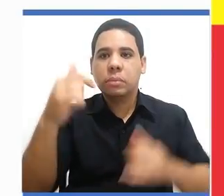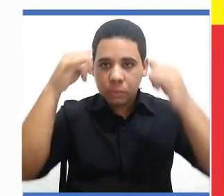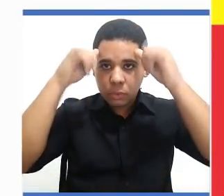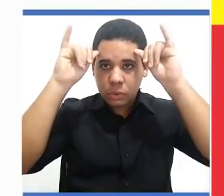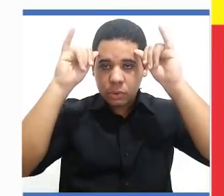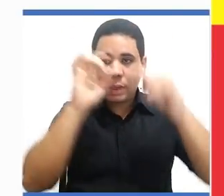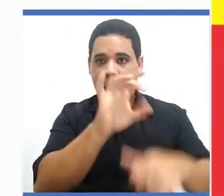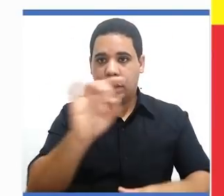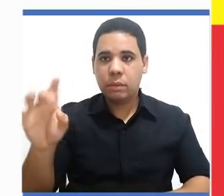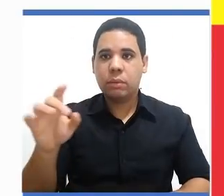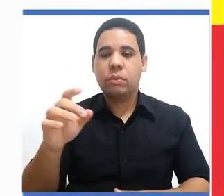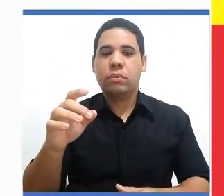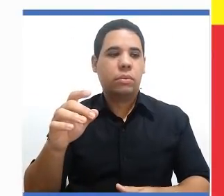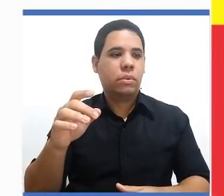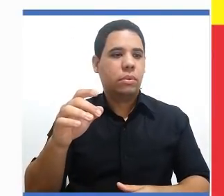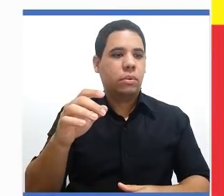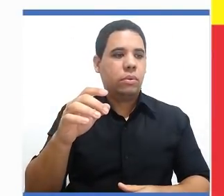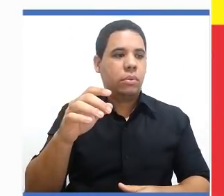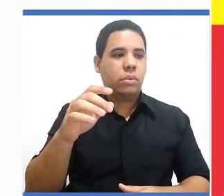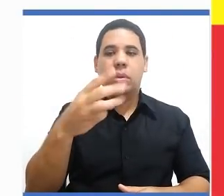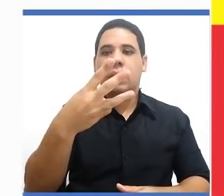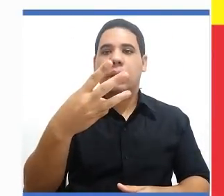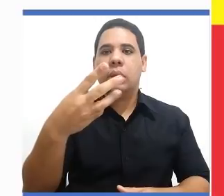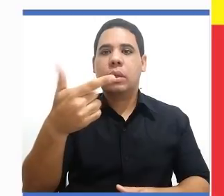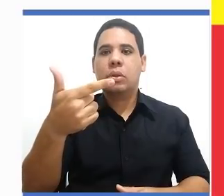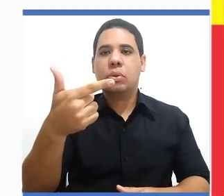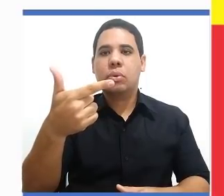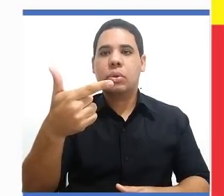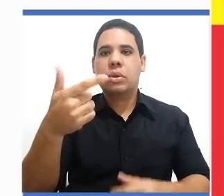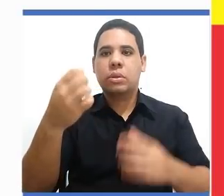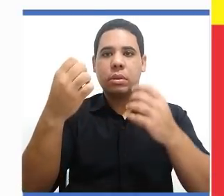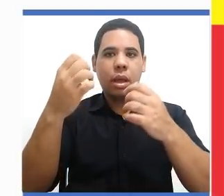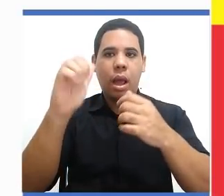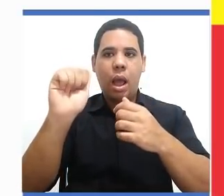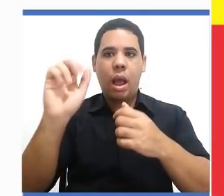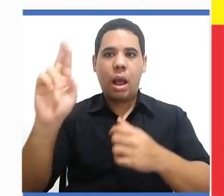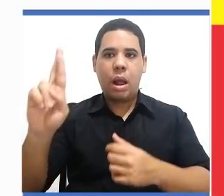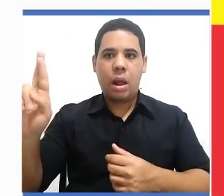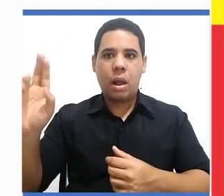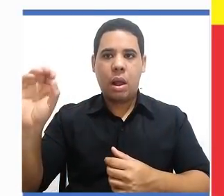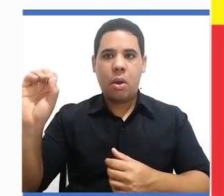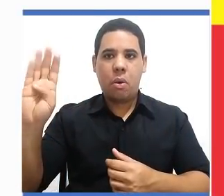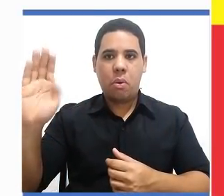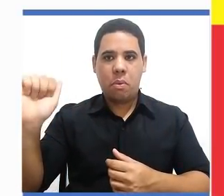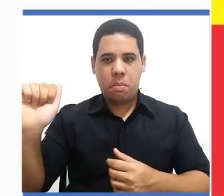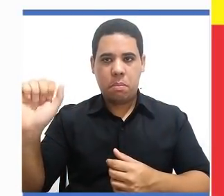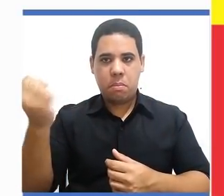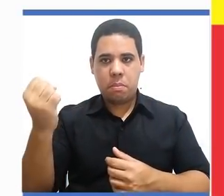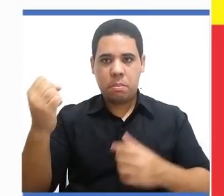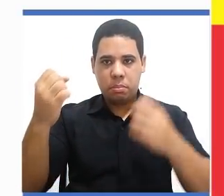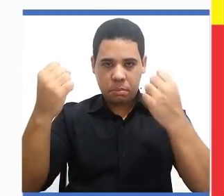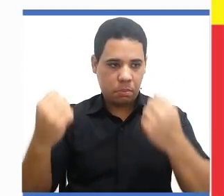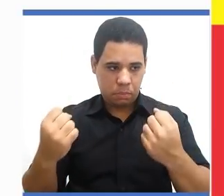bois e cada um pesa 32 arrobas, logo eu vou ter 12 vezes 32.